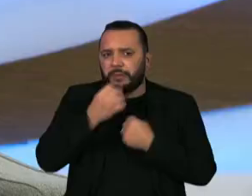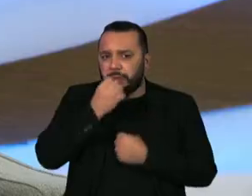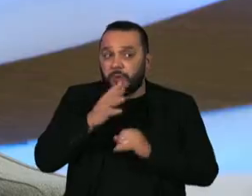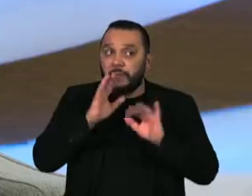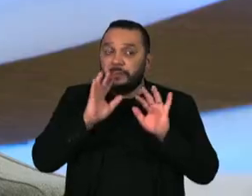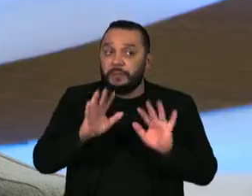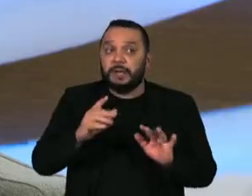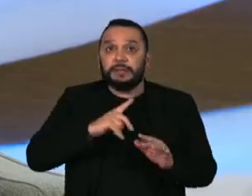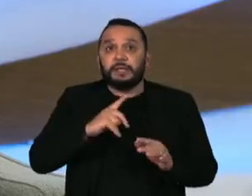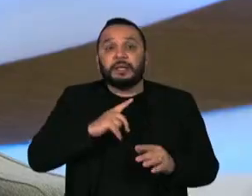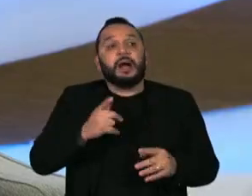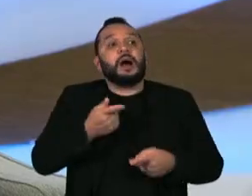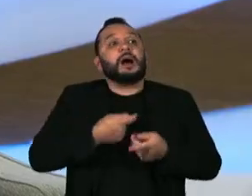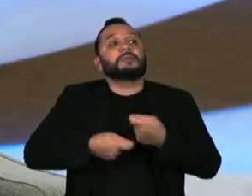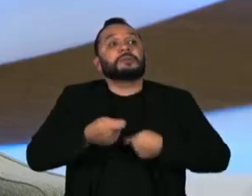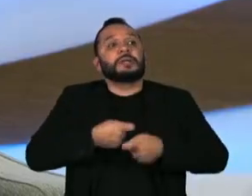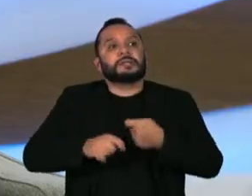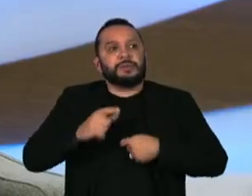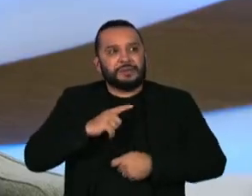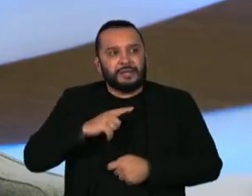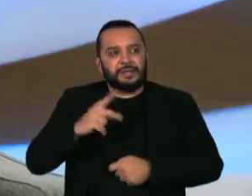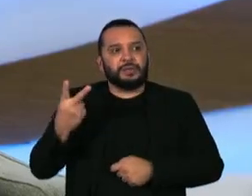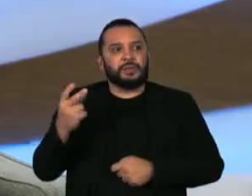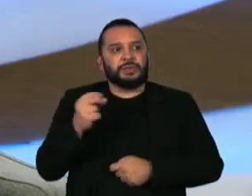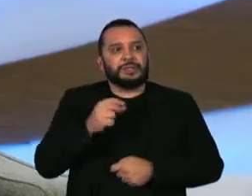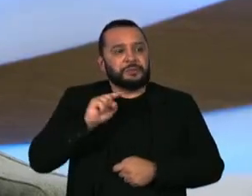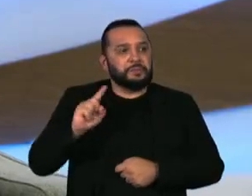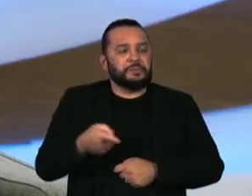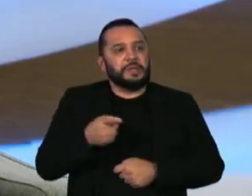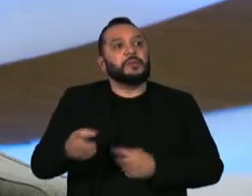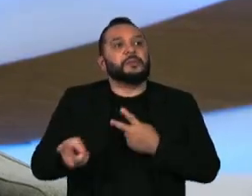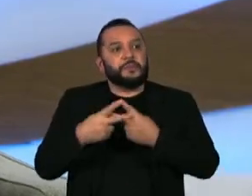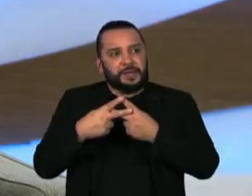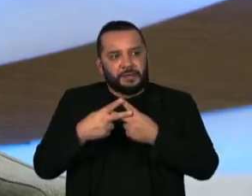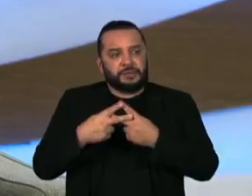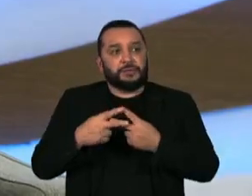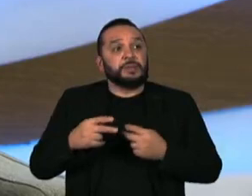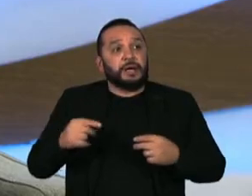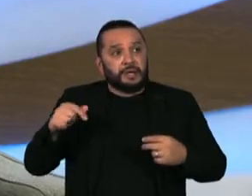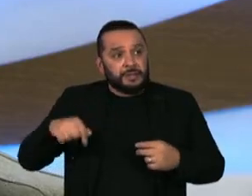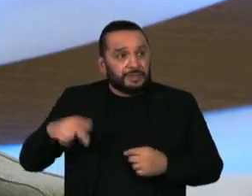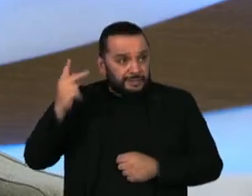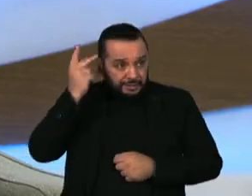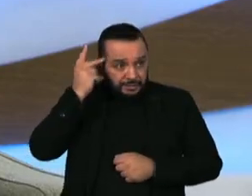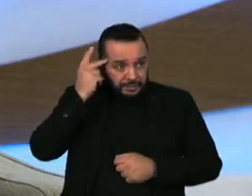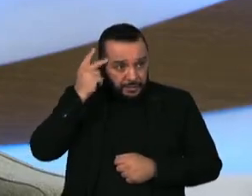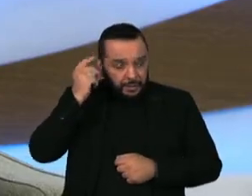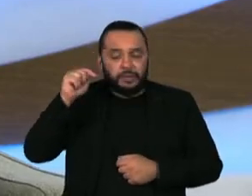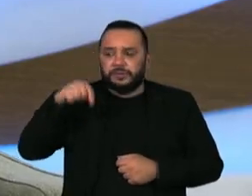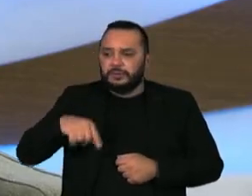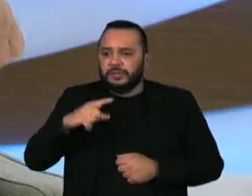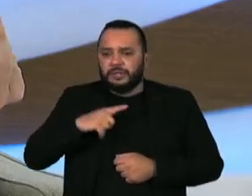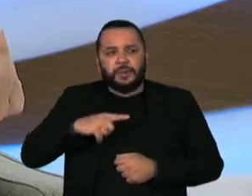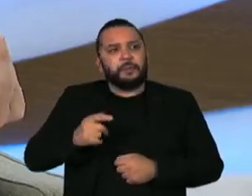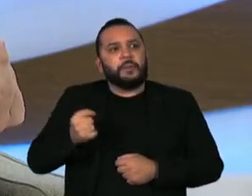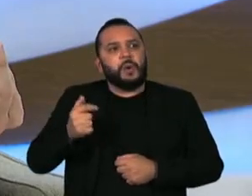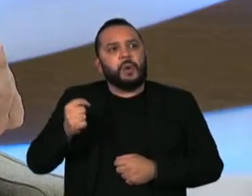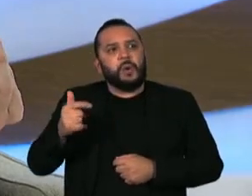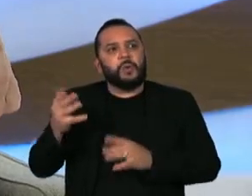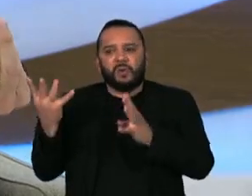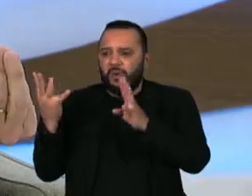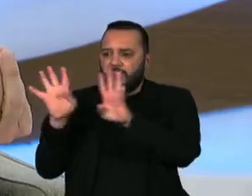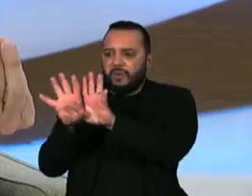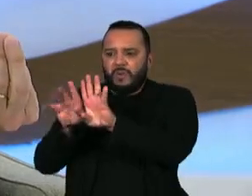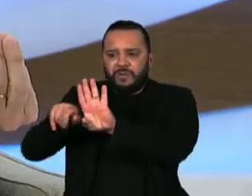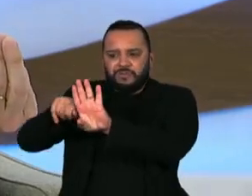administração penitenciária com 200 mil presos. E o governo federal tem poucos presídios de segurança máxima e consegue, portanto, fazer um